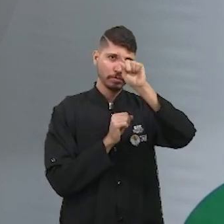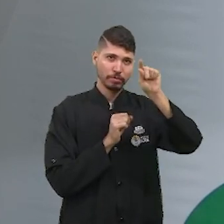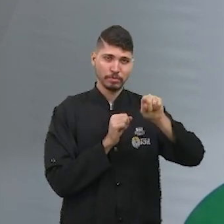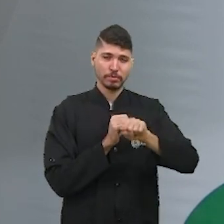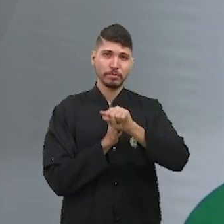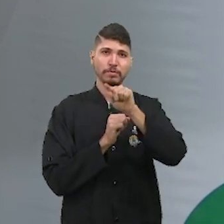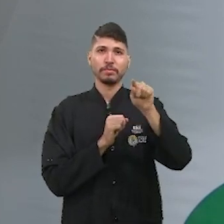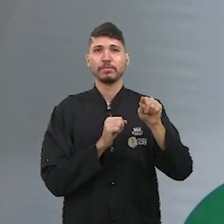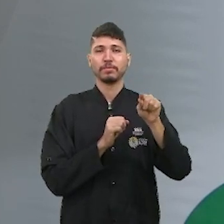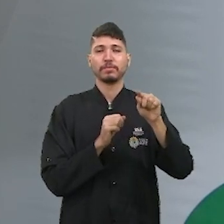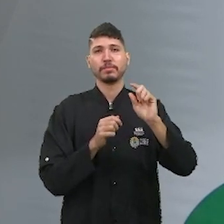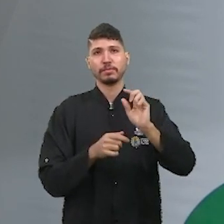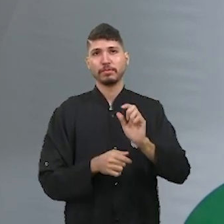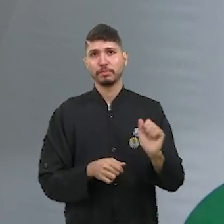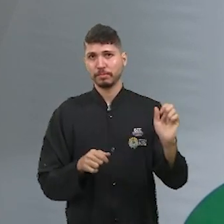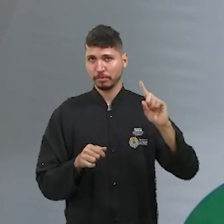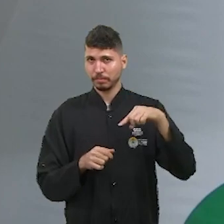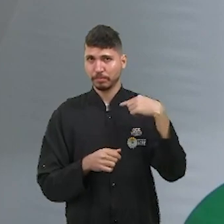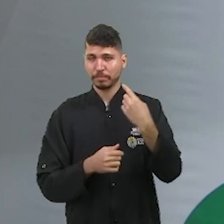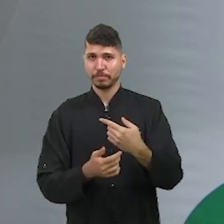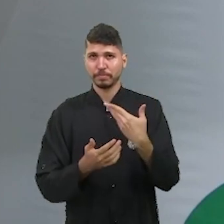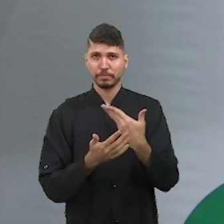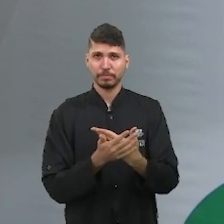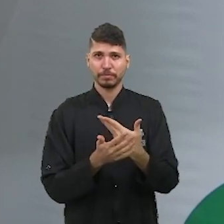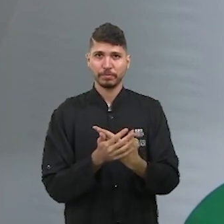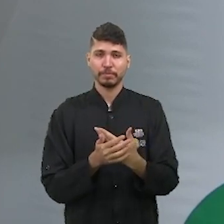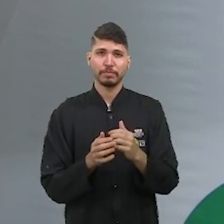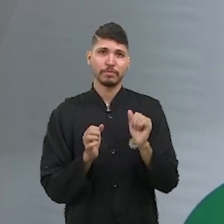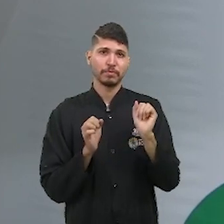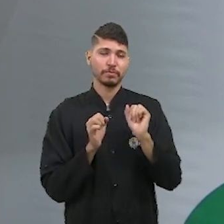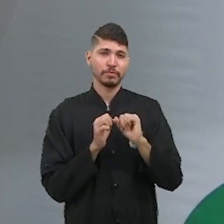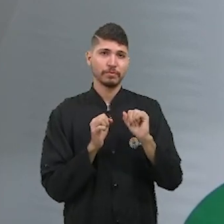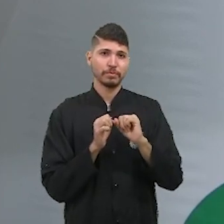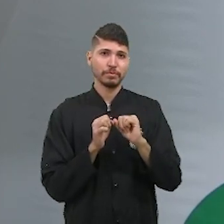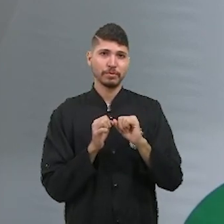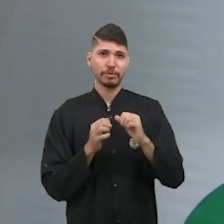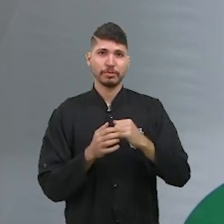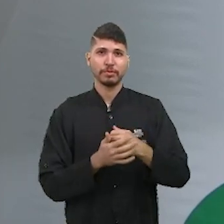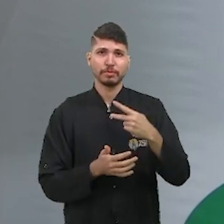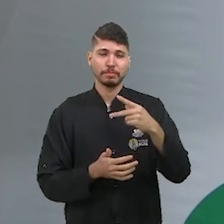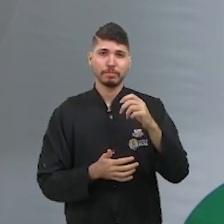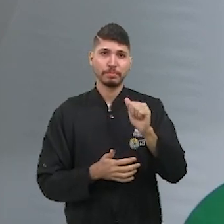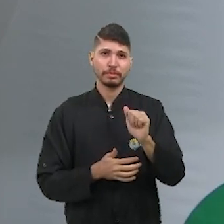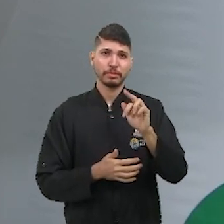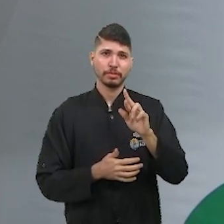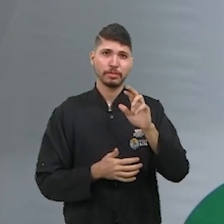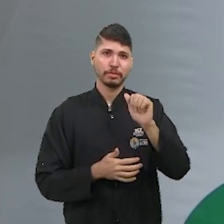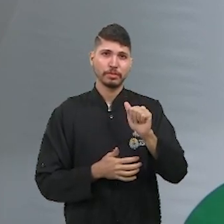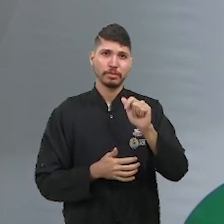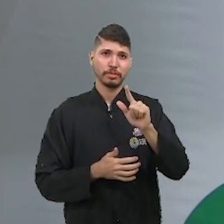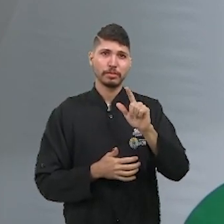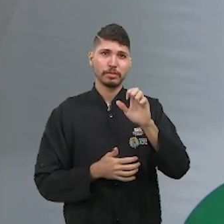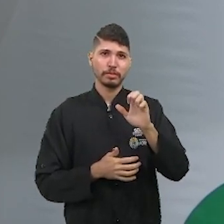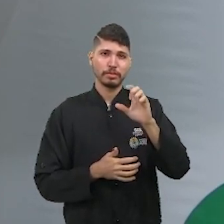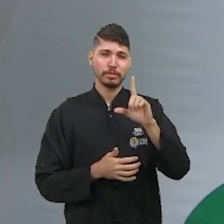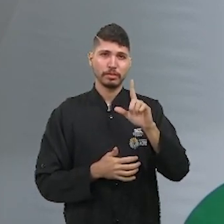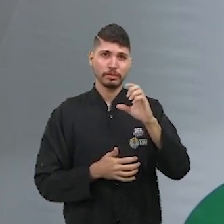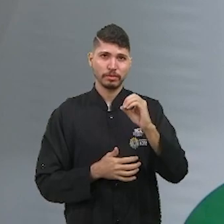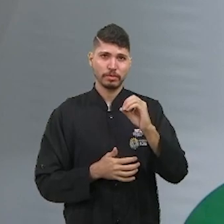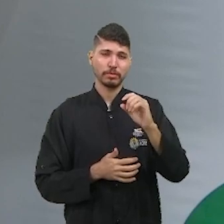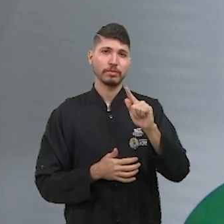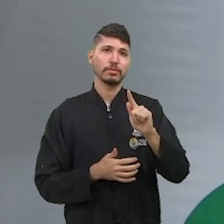próxima aula nós iremos aprender a construir paralelogramo que é bastante parecido com a construção do